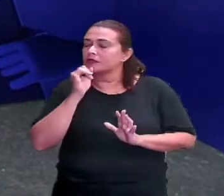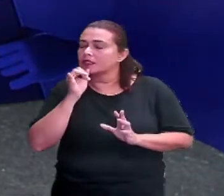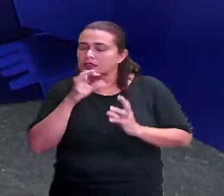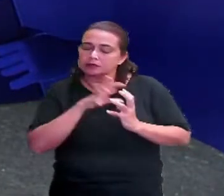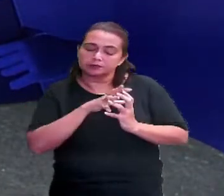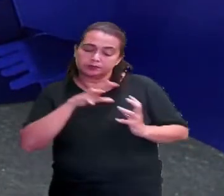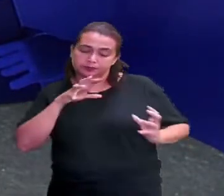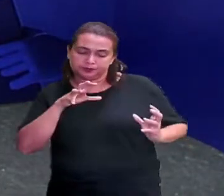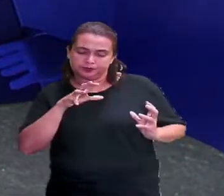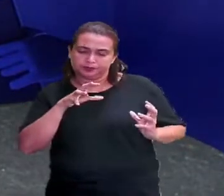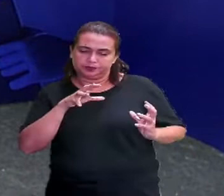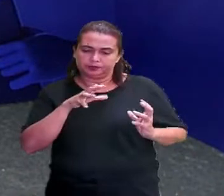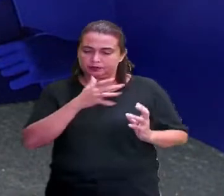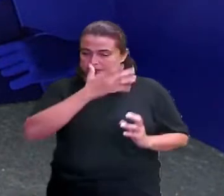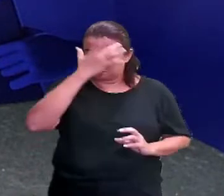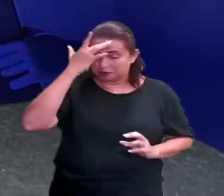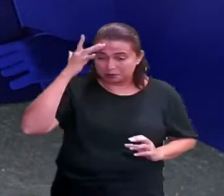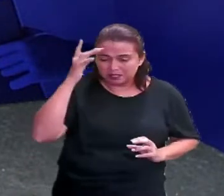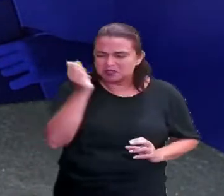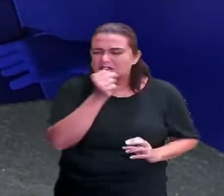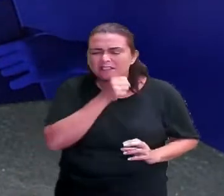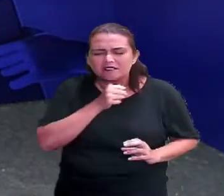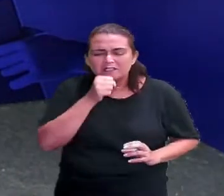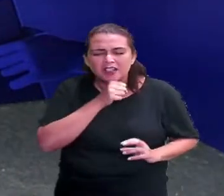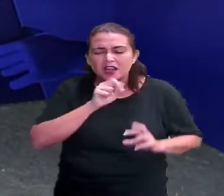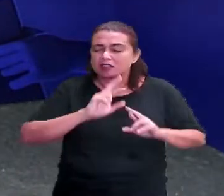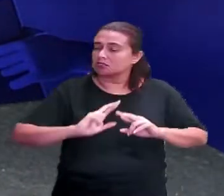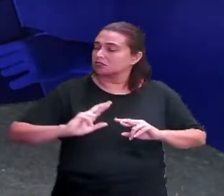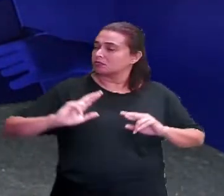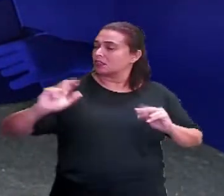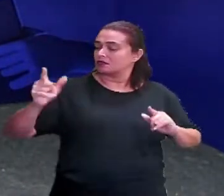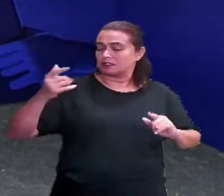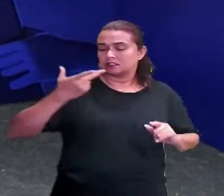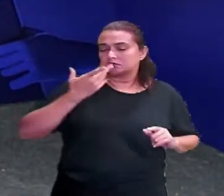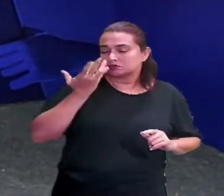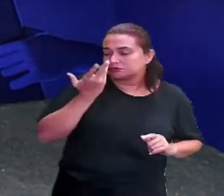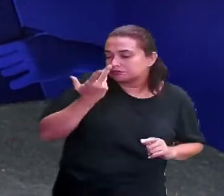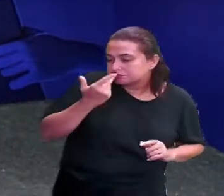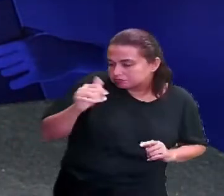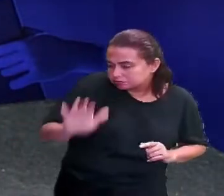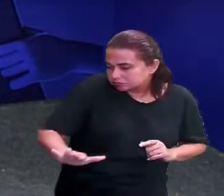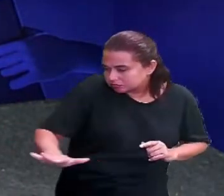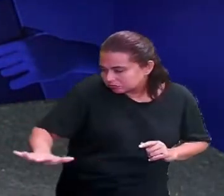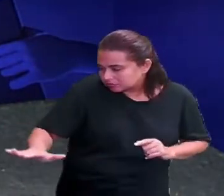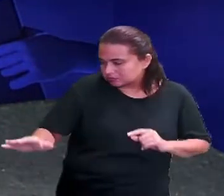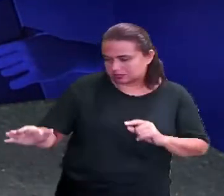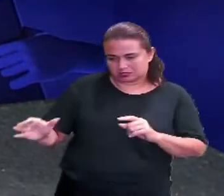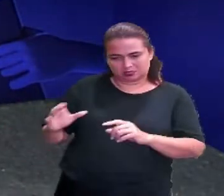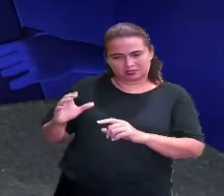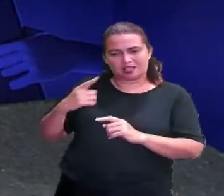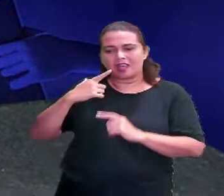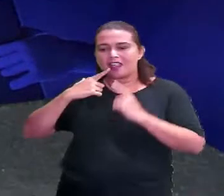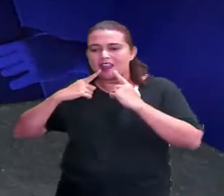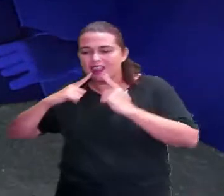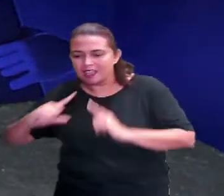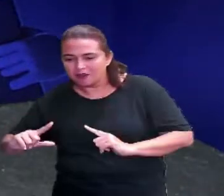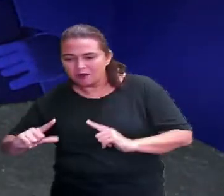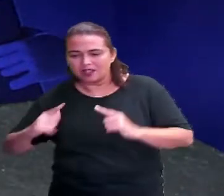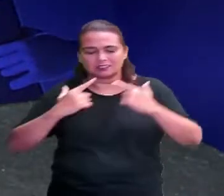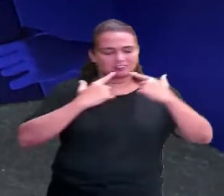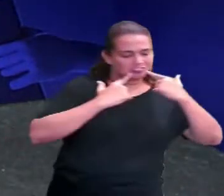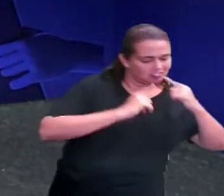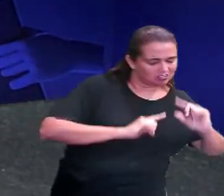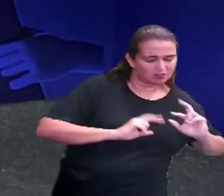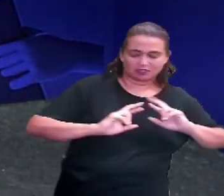fala diferente de uma criança, de um adolescente, né, que tem uma linguagem, né, que tem uma maneira de falar